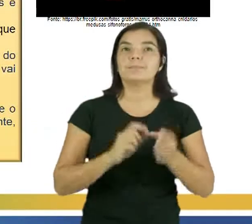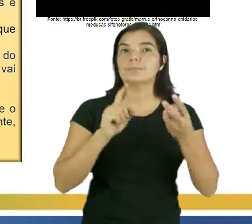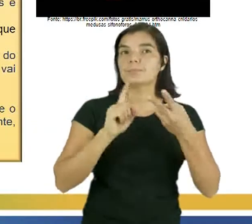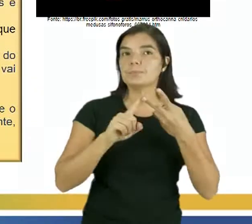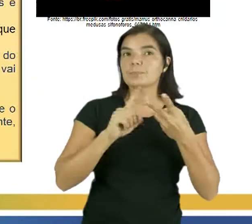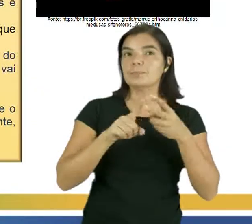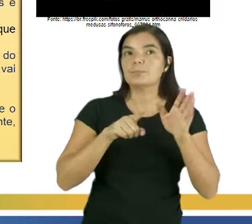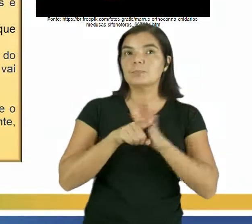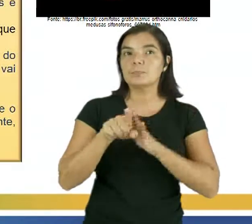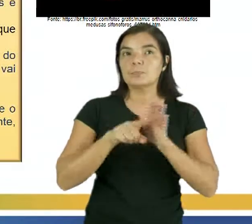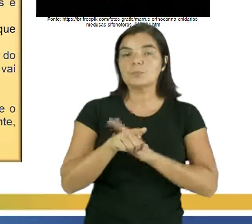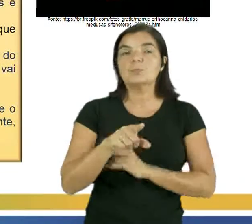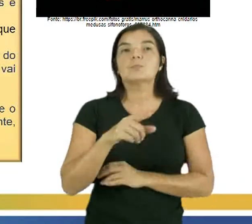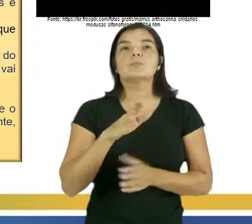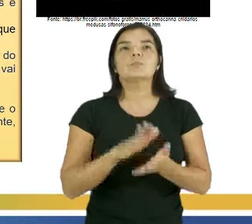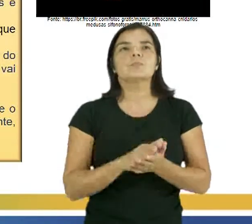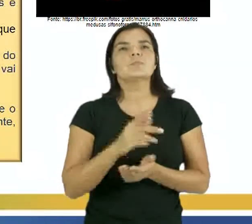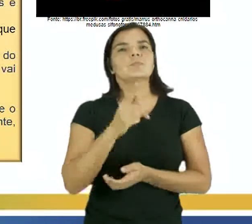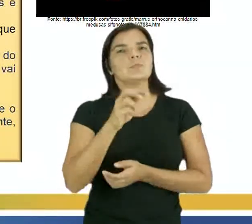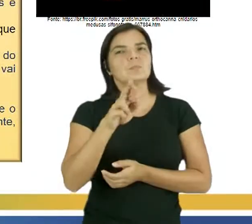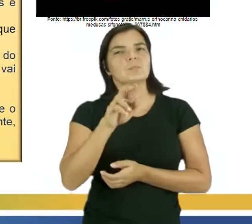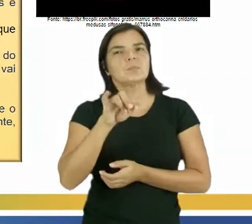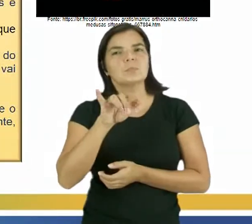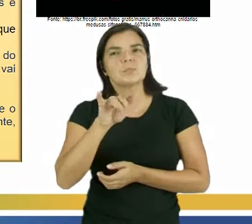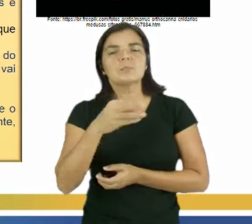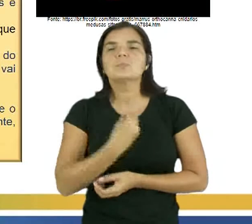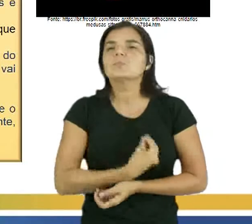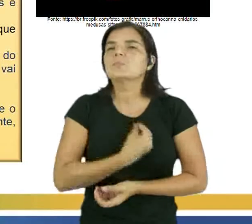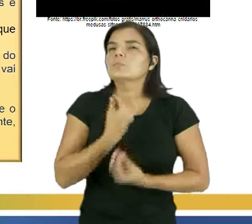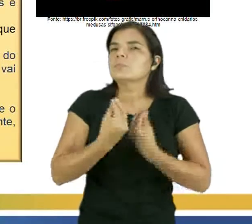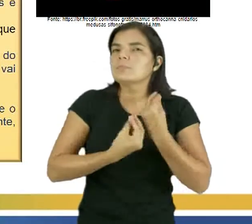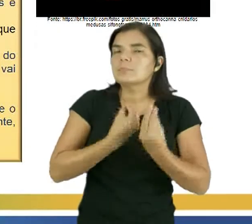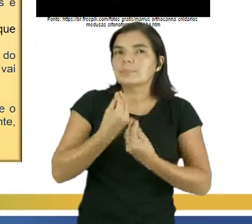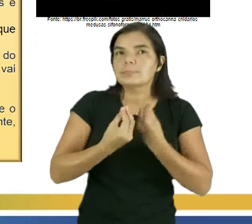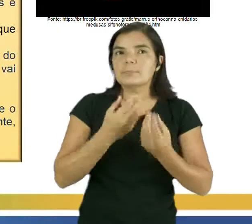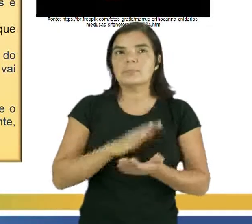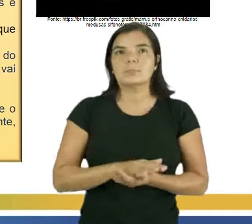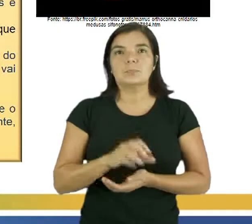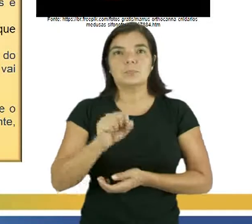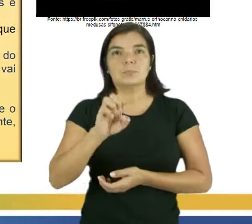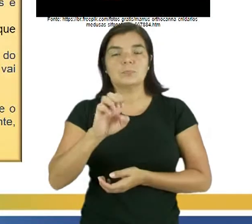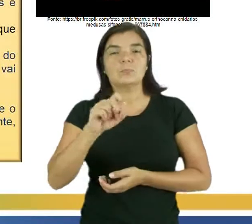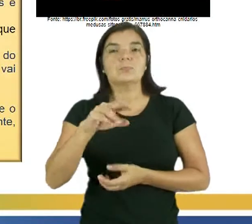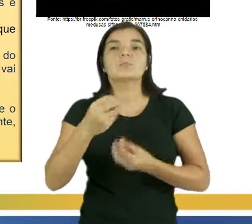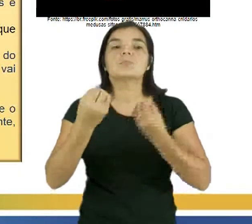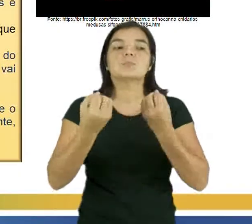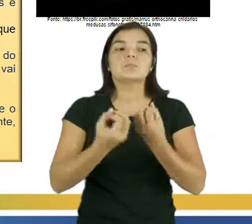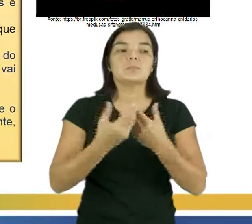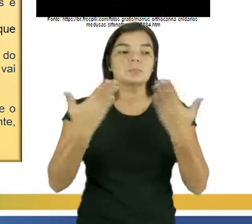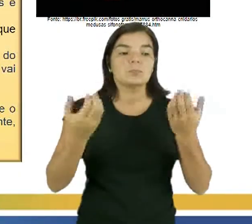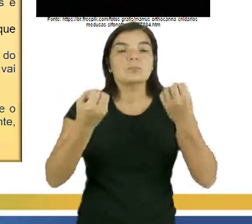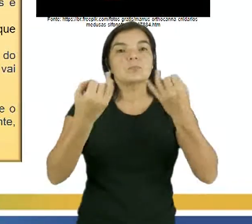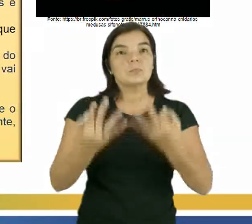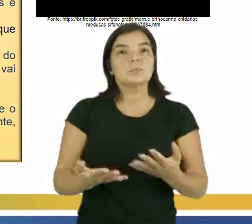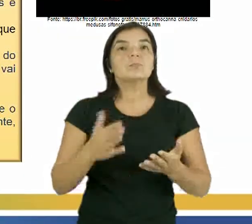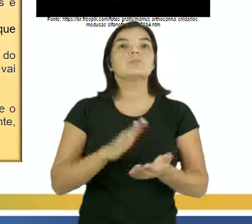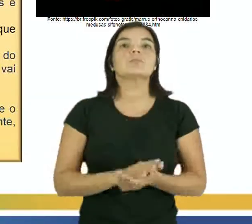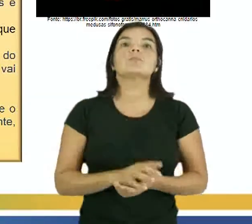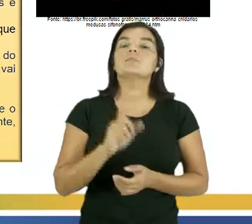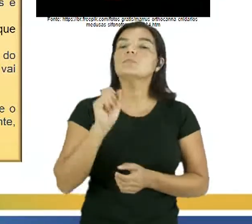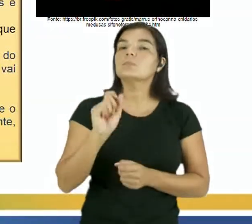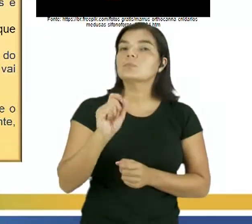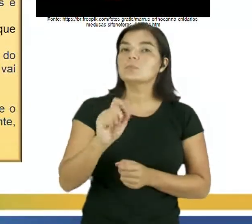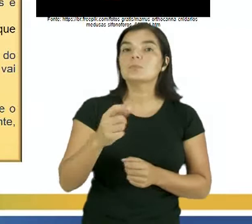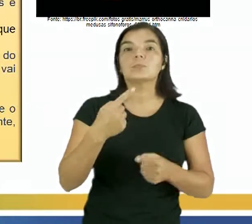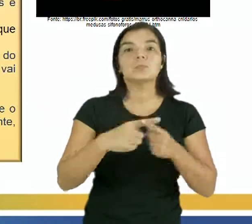segunda questão, que perguntava sobre o modo de vida dos poríferos sessesses. Por quê? Qual a justificativa? A justificativa seria,